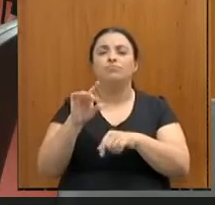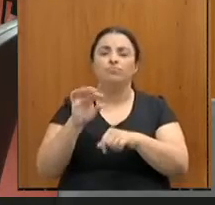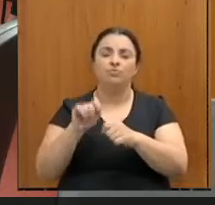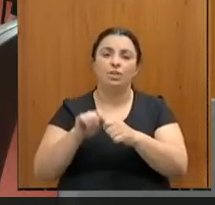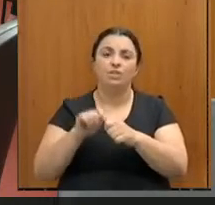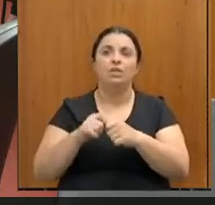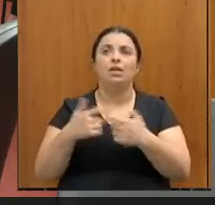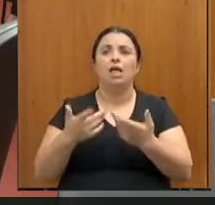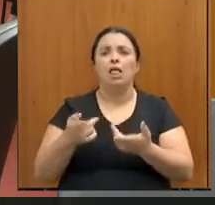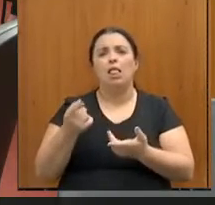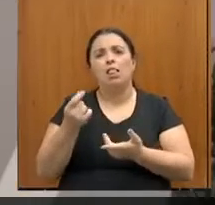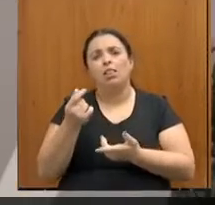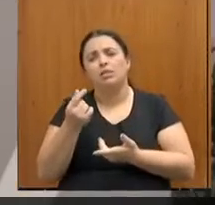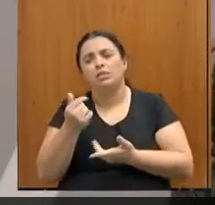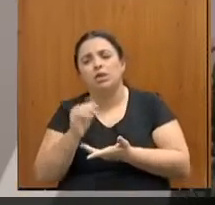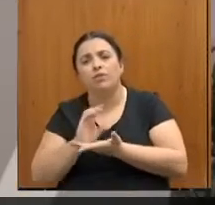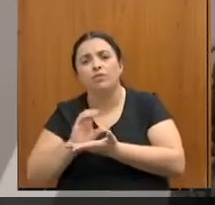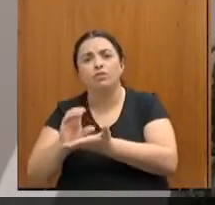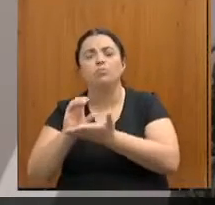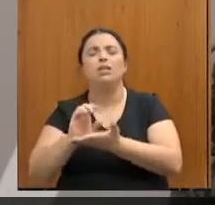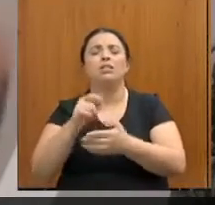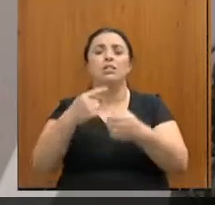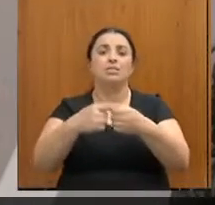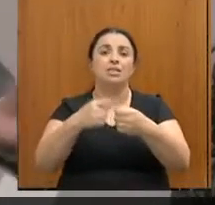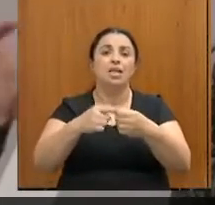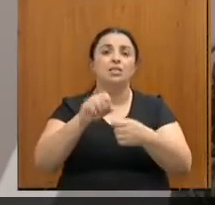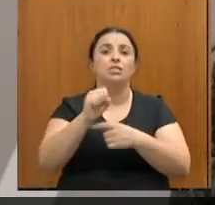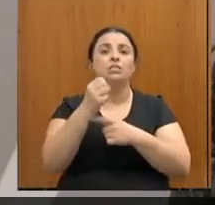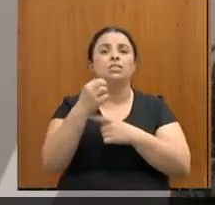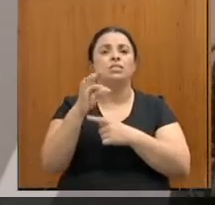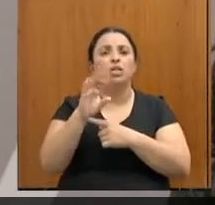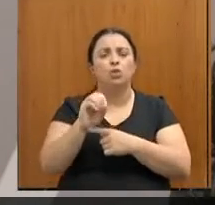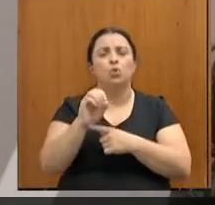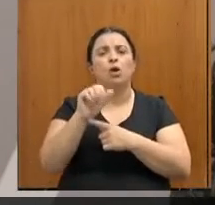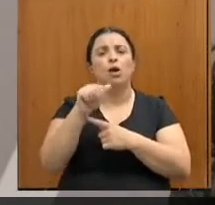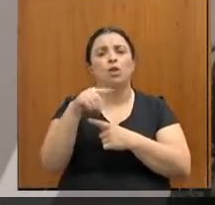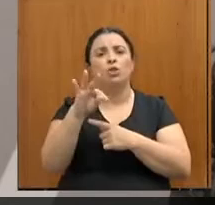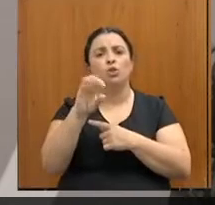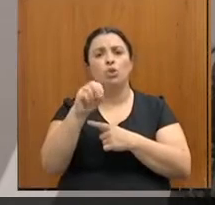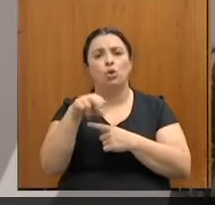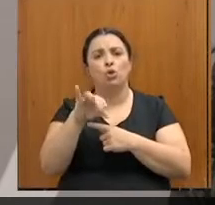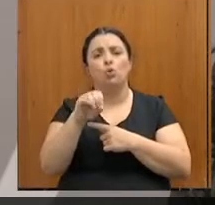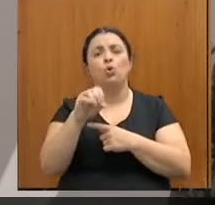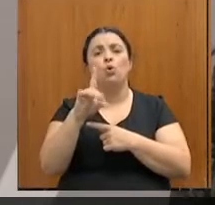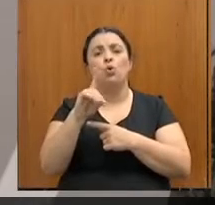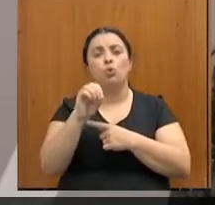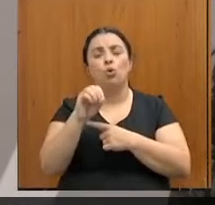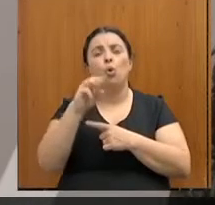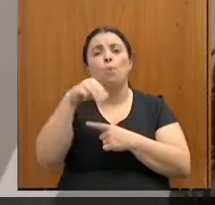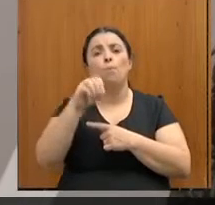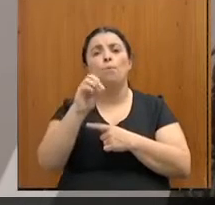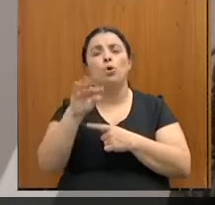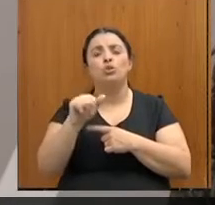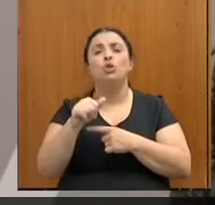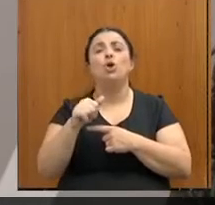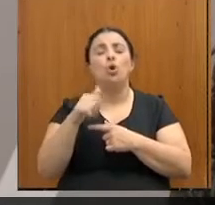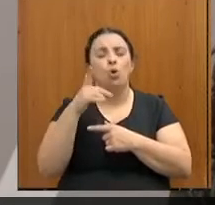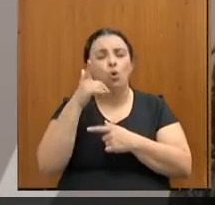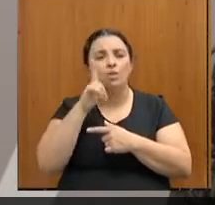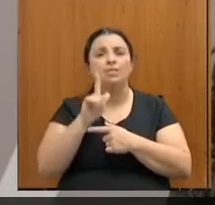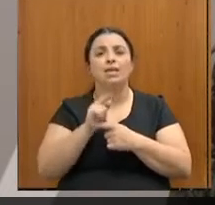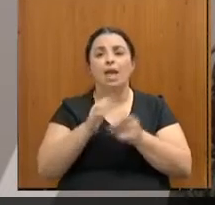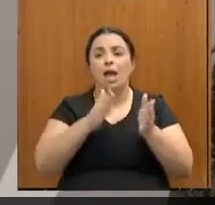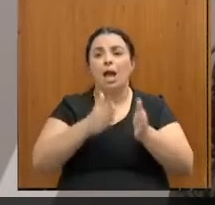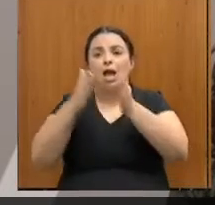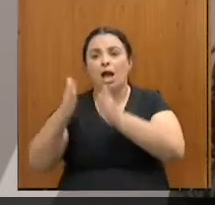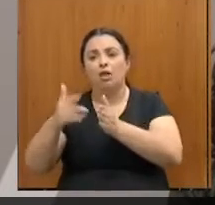Santo Antônio do Monte de 20 milhões para construir subestação e lá os empresários como em outros lugares de Minas Gerais que eu tenho convicção e